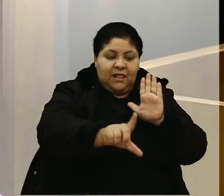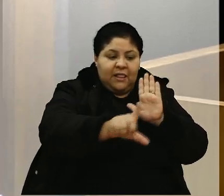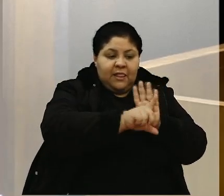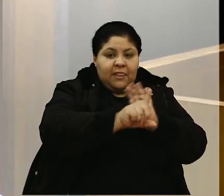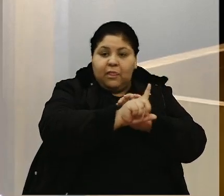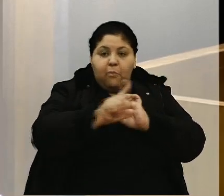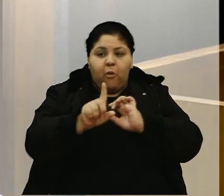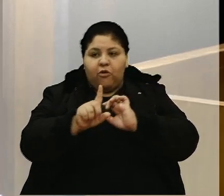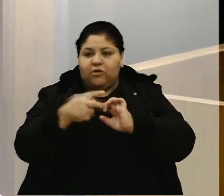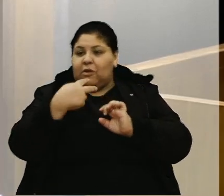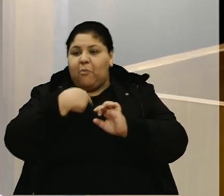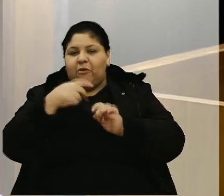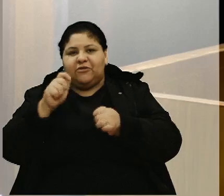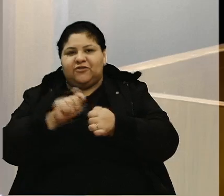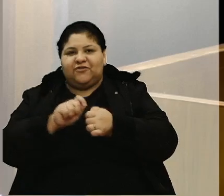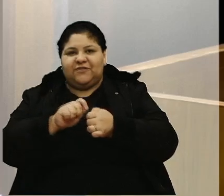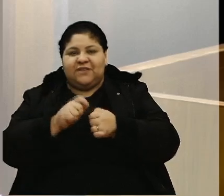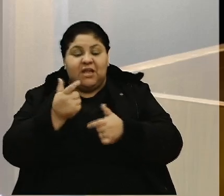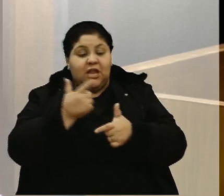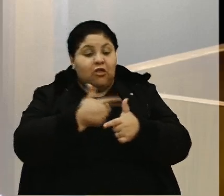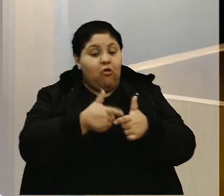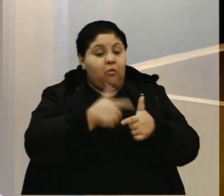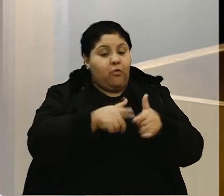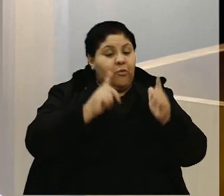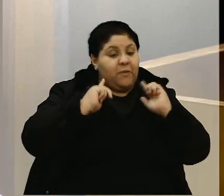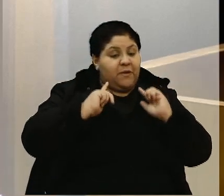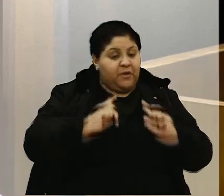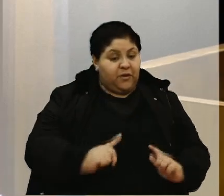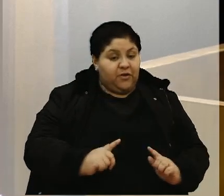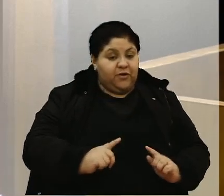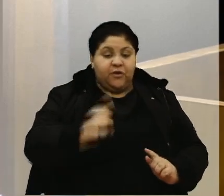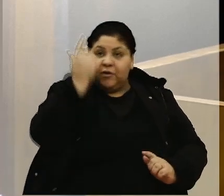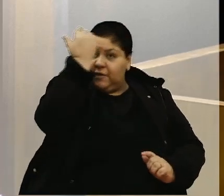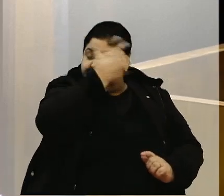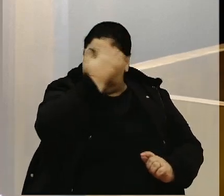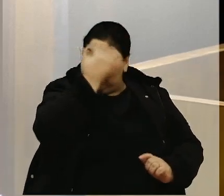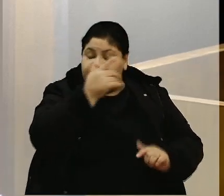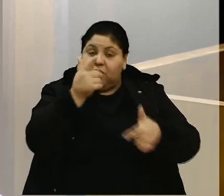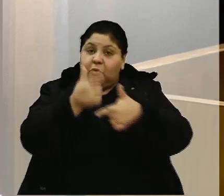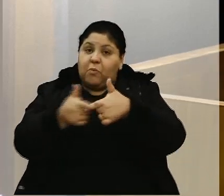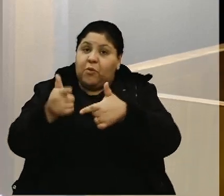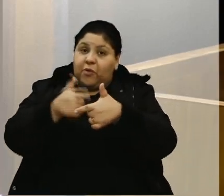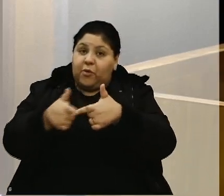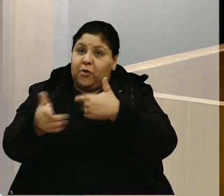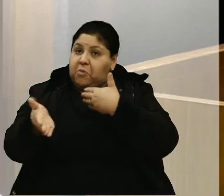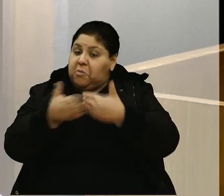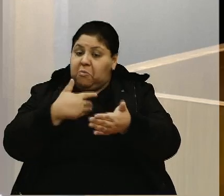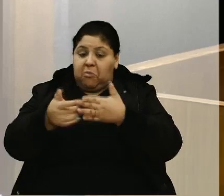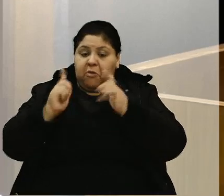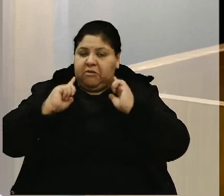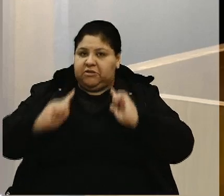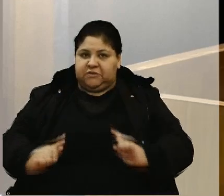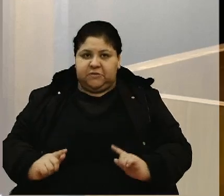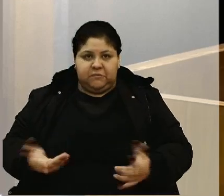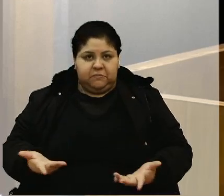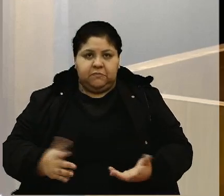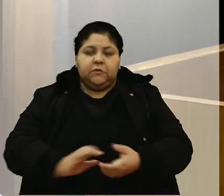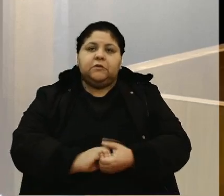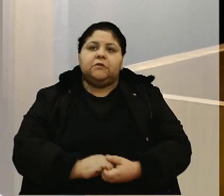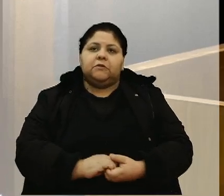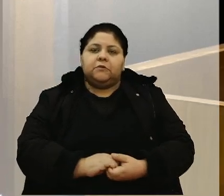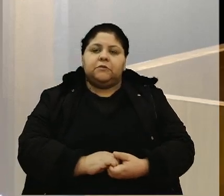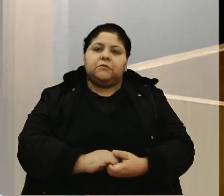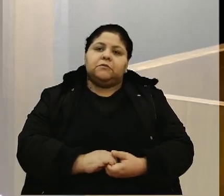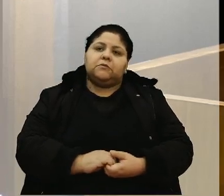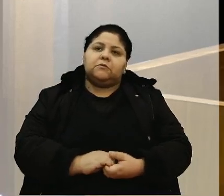feito. E isso não é um problema da gestão do Adiló, será um problema ou uma situação em qualquer gestão, né? Mas vamos